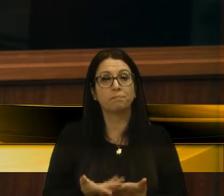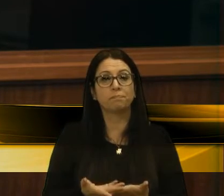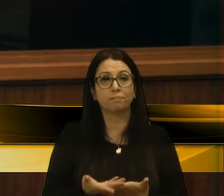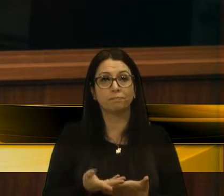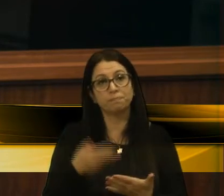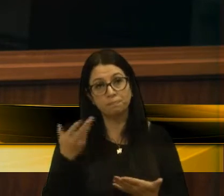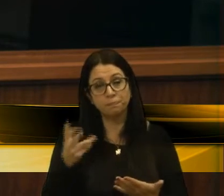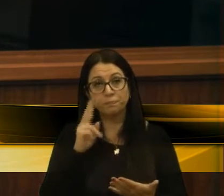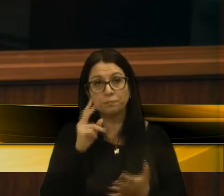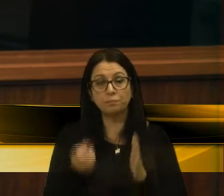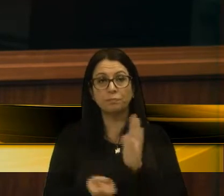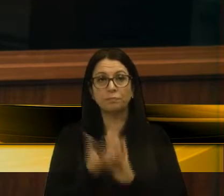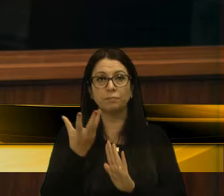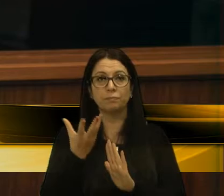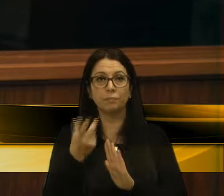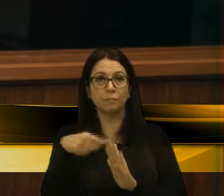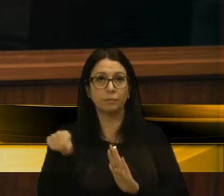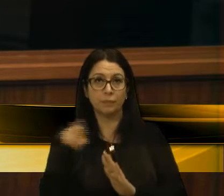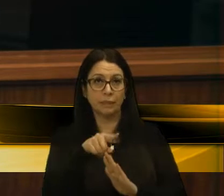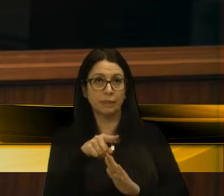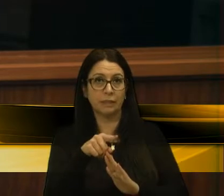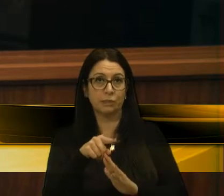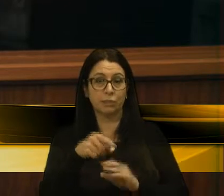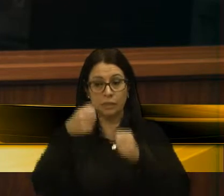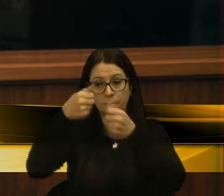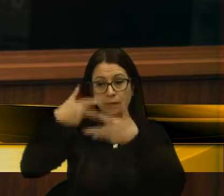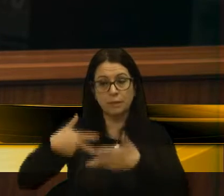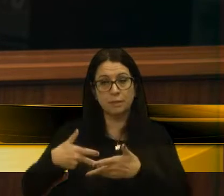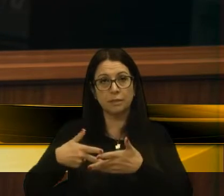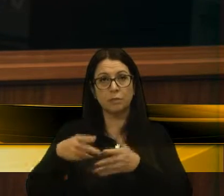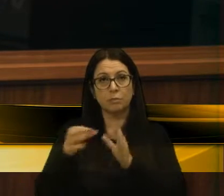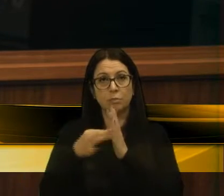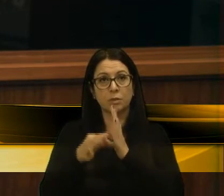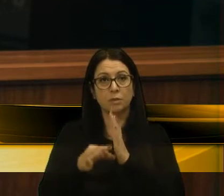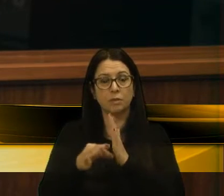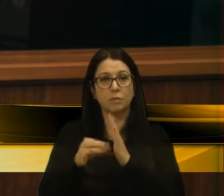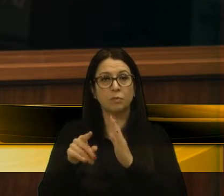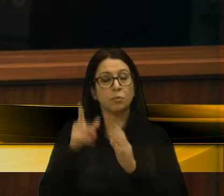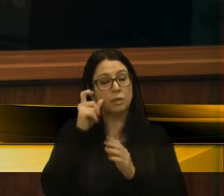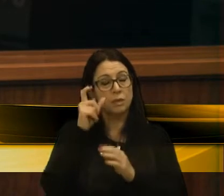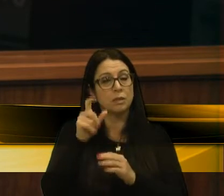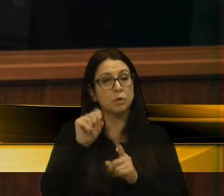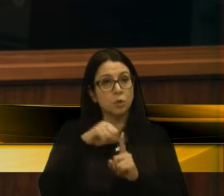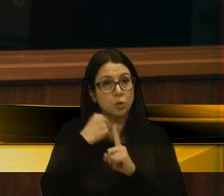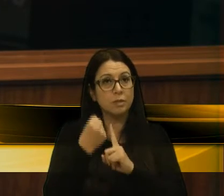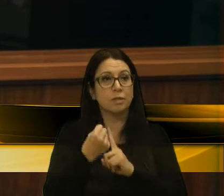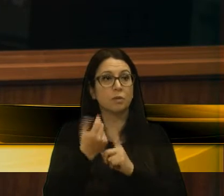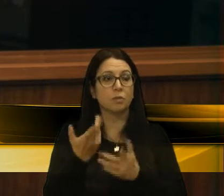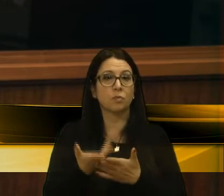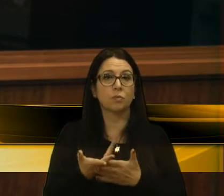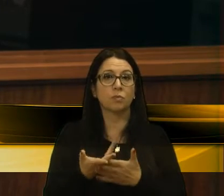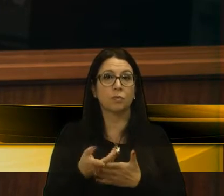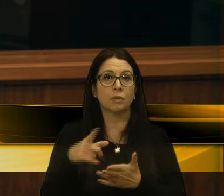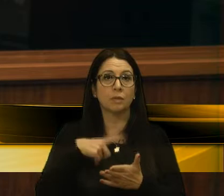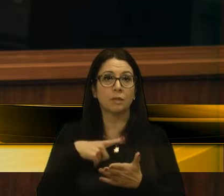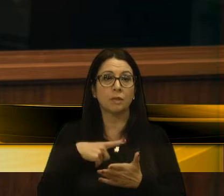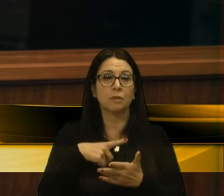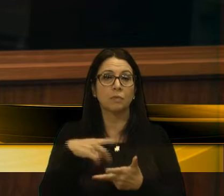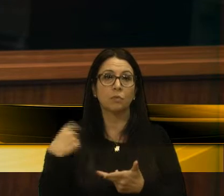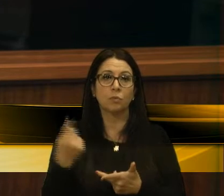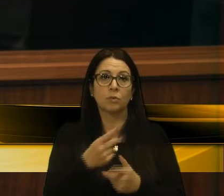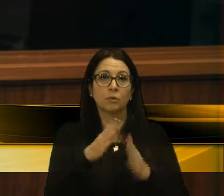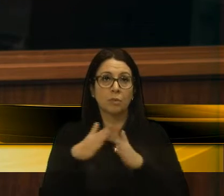a gente criou a definição no plano diretor de habitação de interesse social, a habitação que são unidades